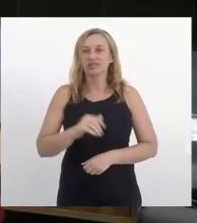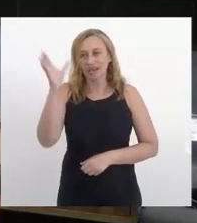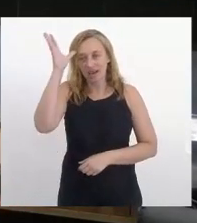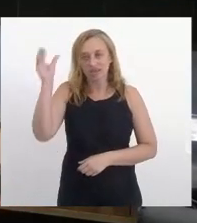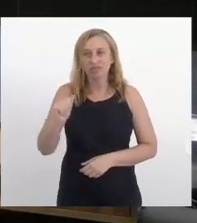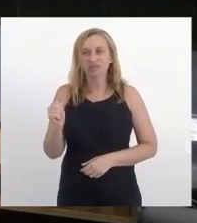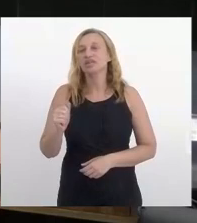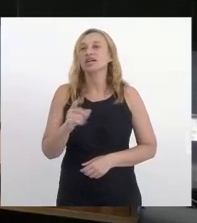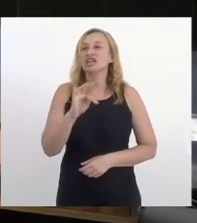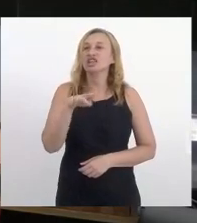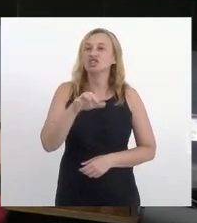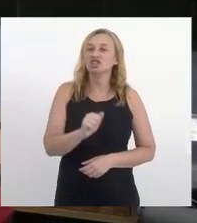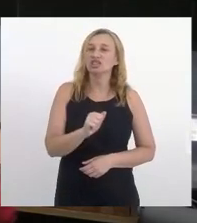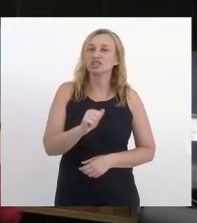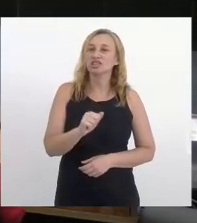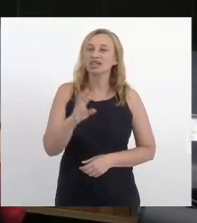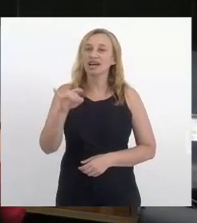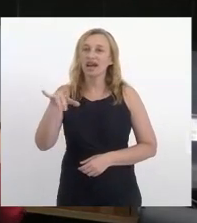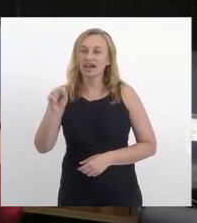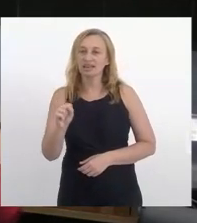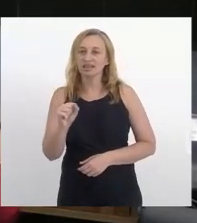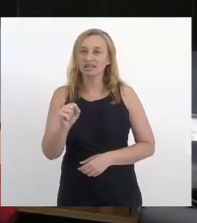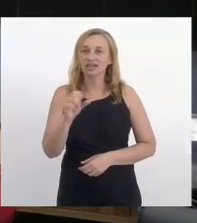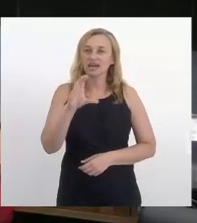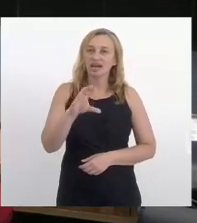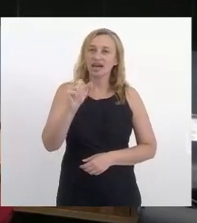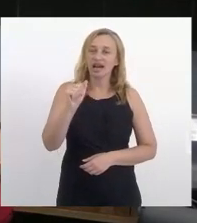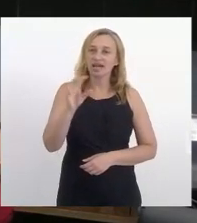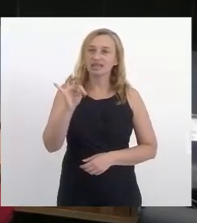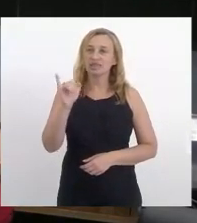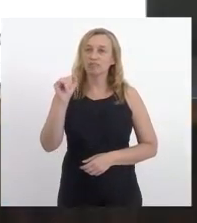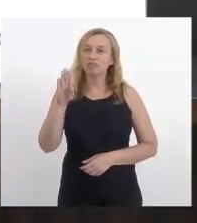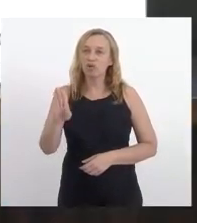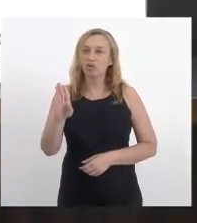Cristiane Carla Pantoja dos Santos, Catimbó de Jurema.